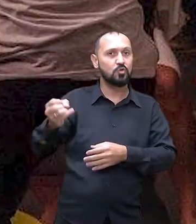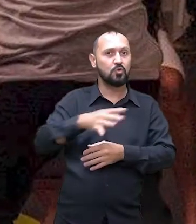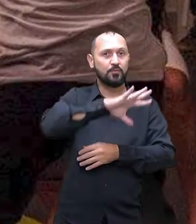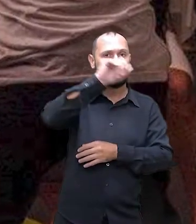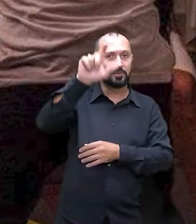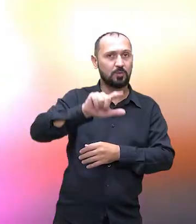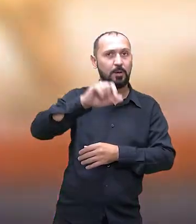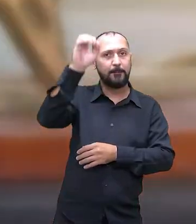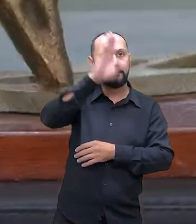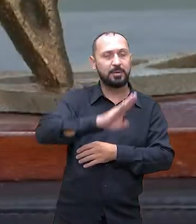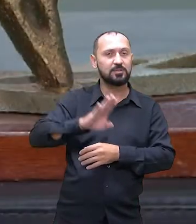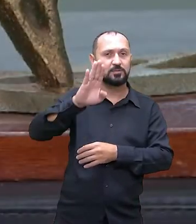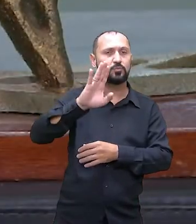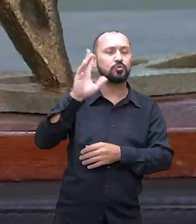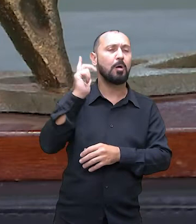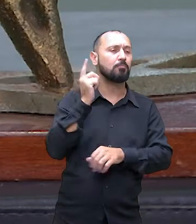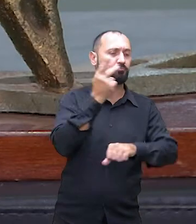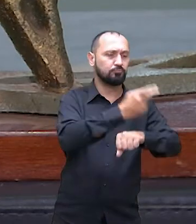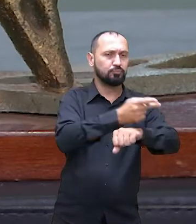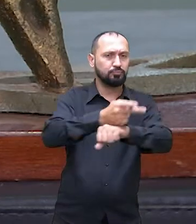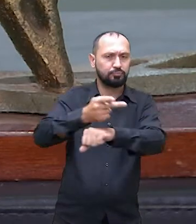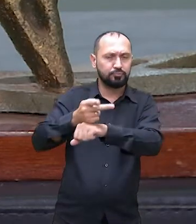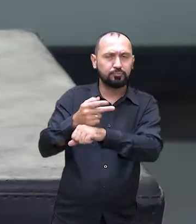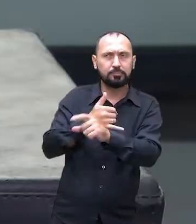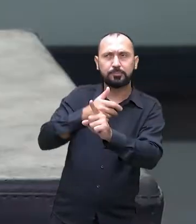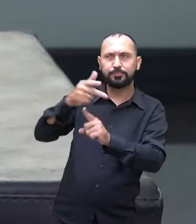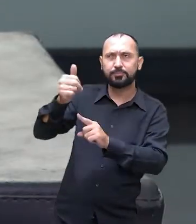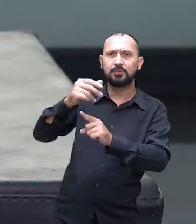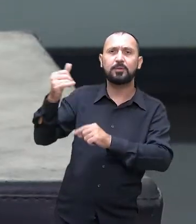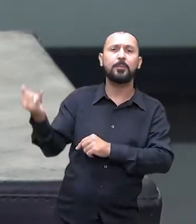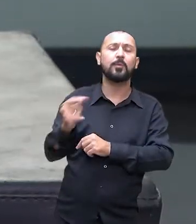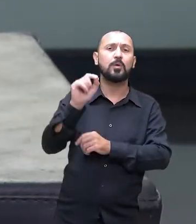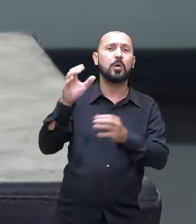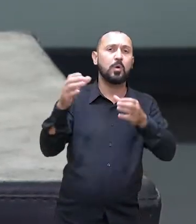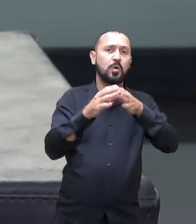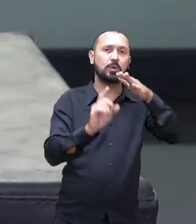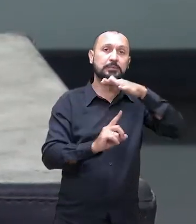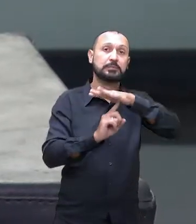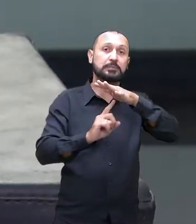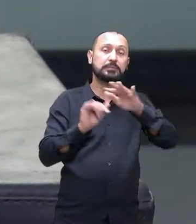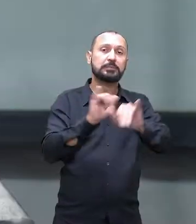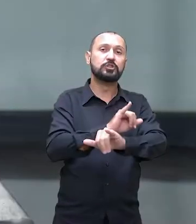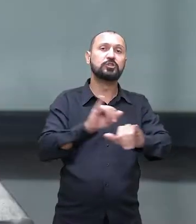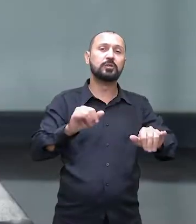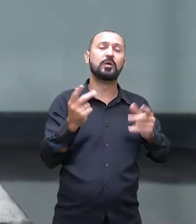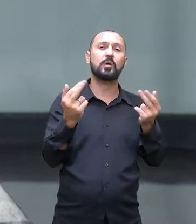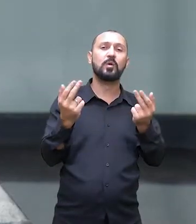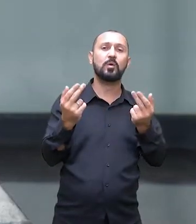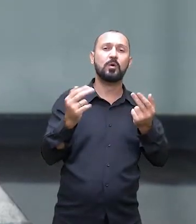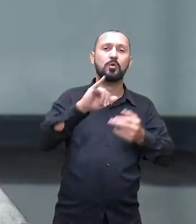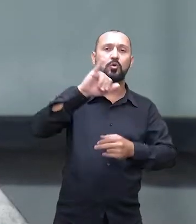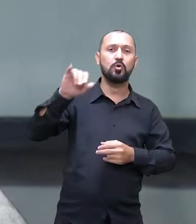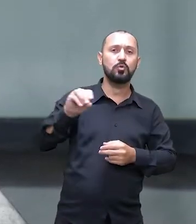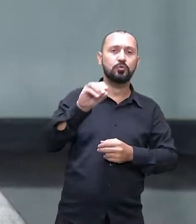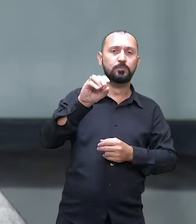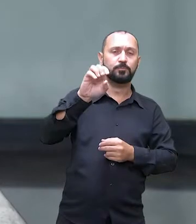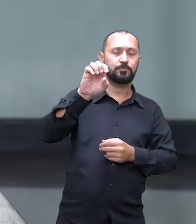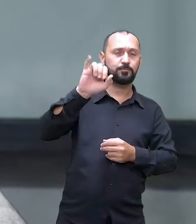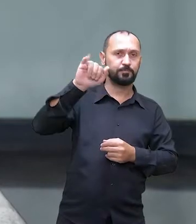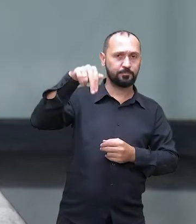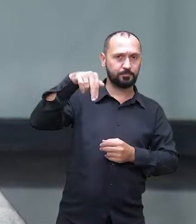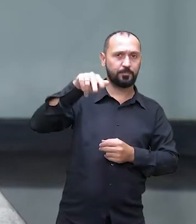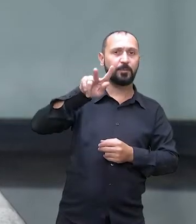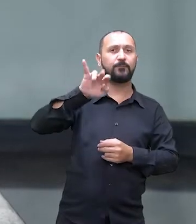e nacional. Já conquistou importantes prêmios em festivais nacionais de dança, como o de Joinville, em Santa